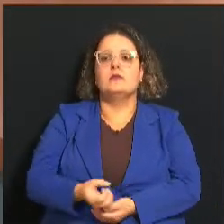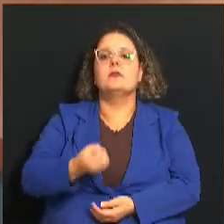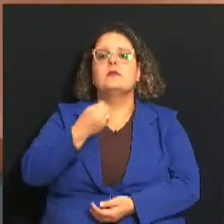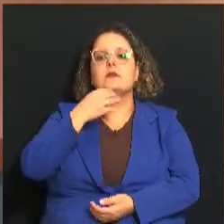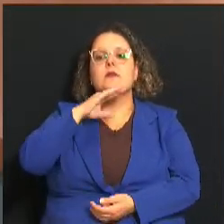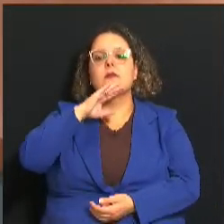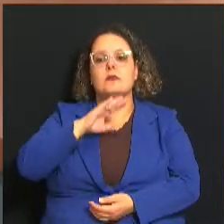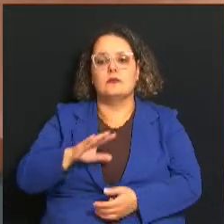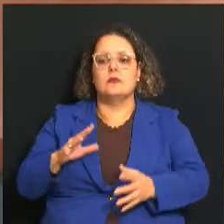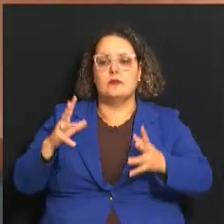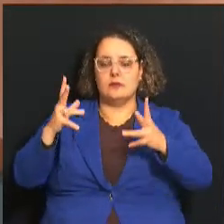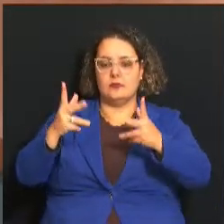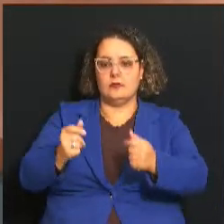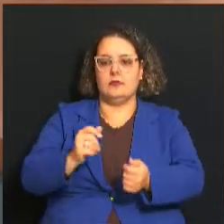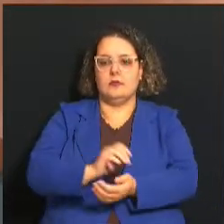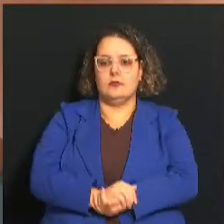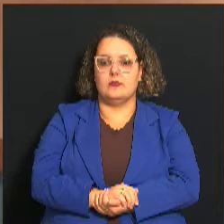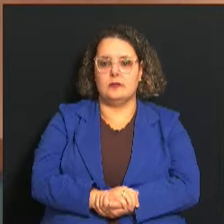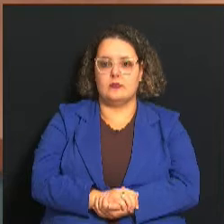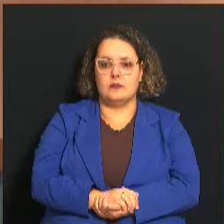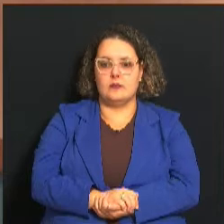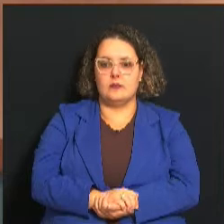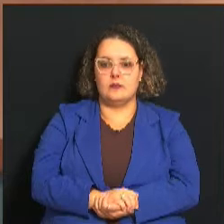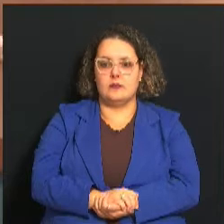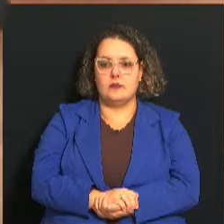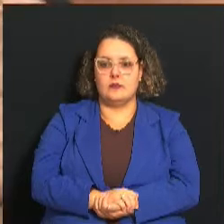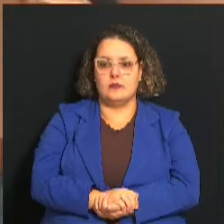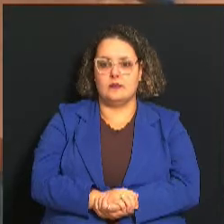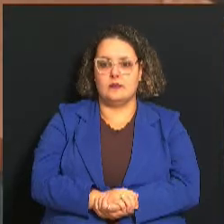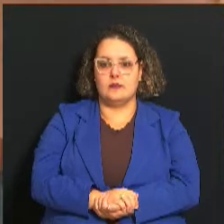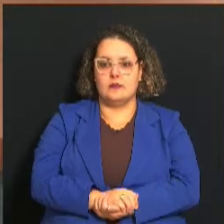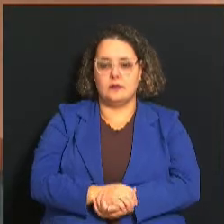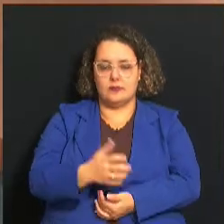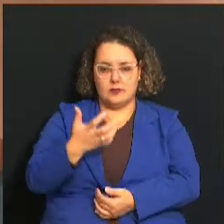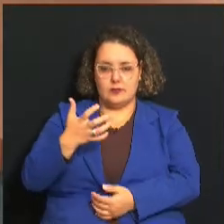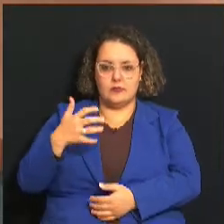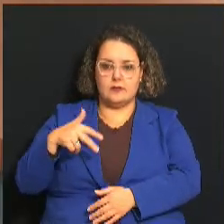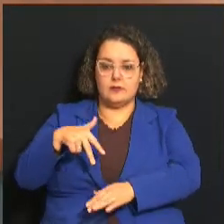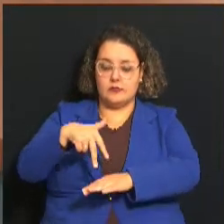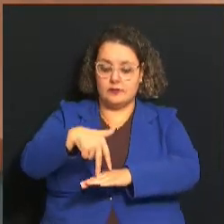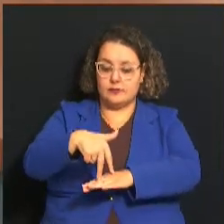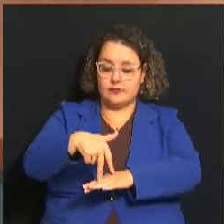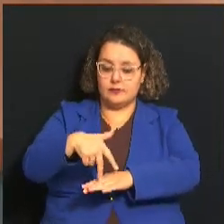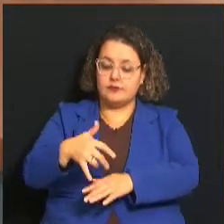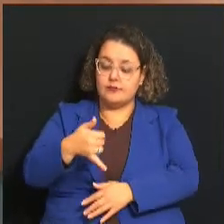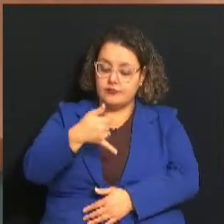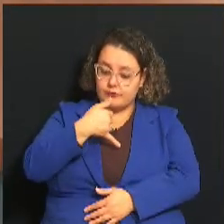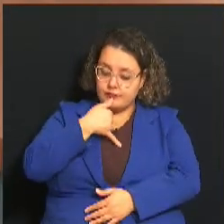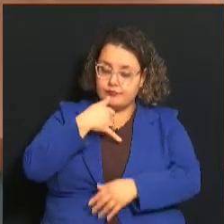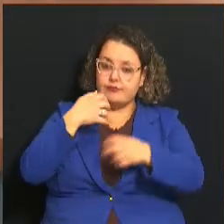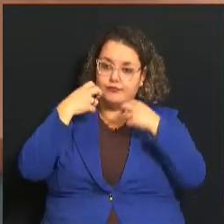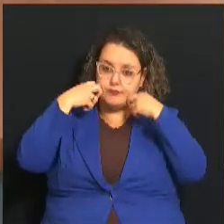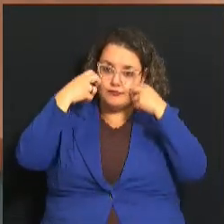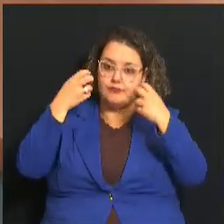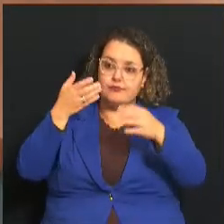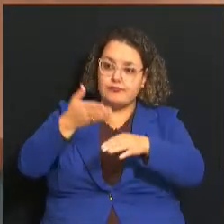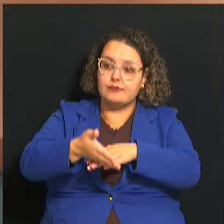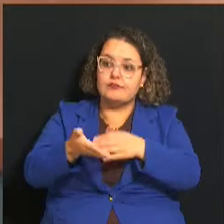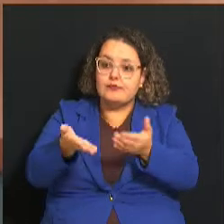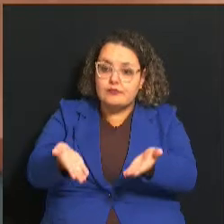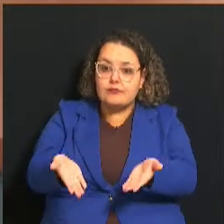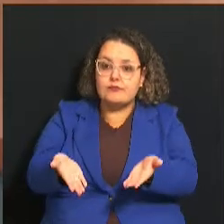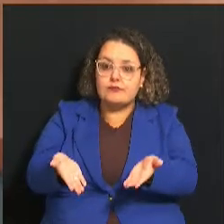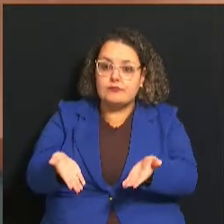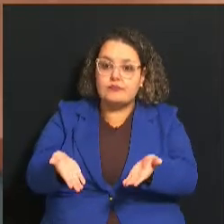todos. Queria manifestar a minha tristeza e vergonha de estar participando disso.